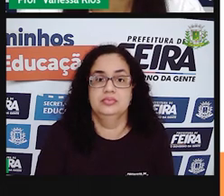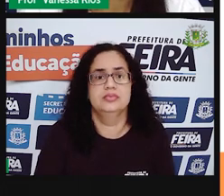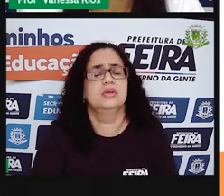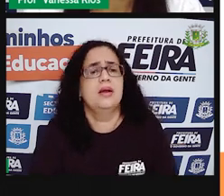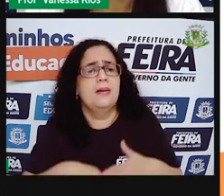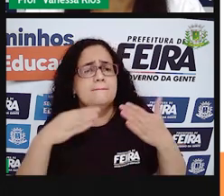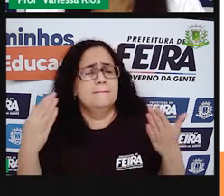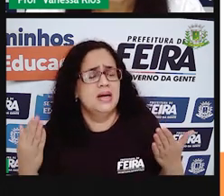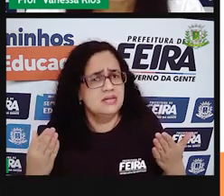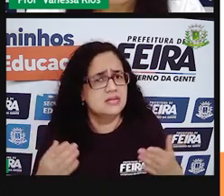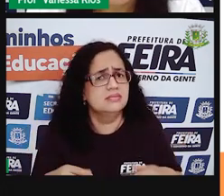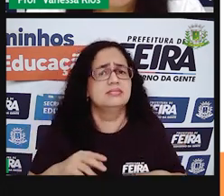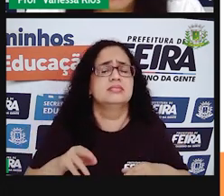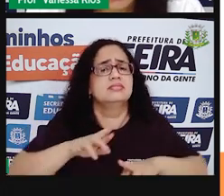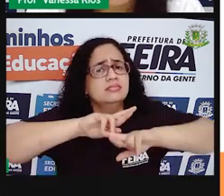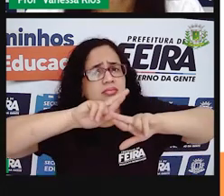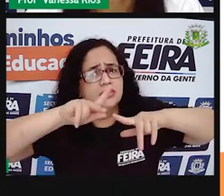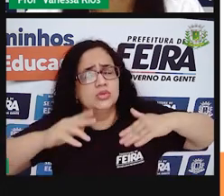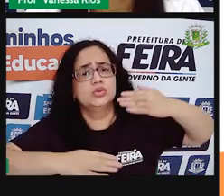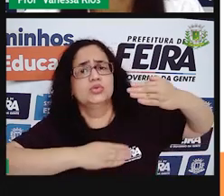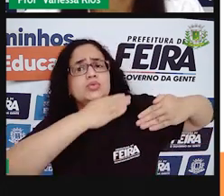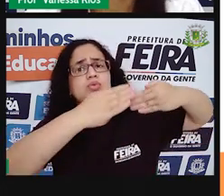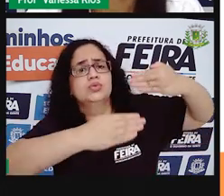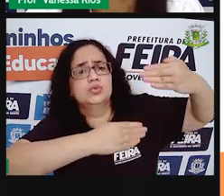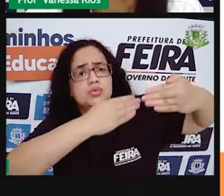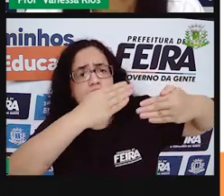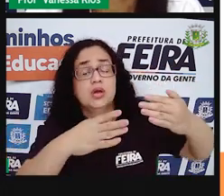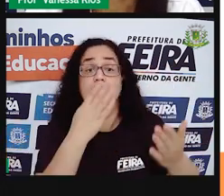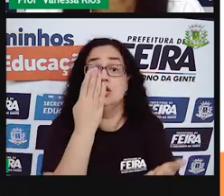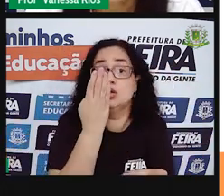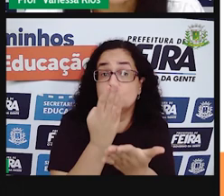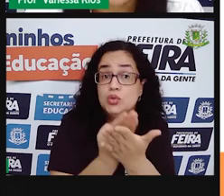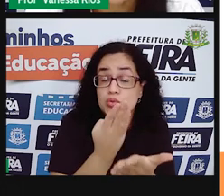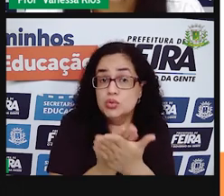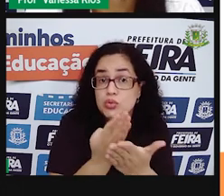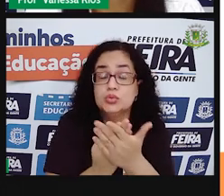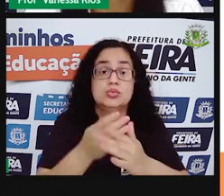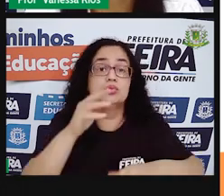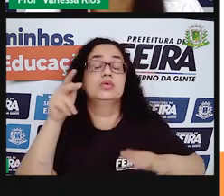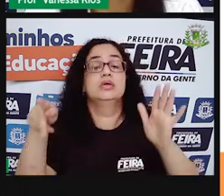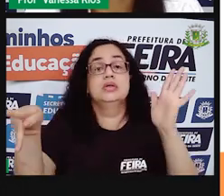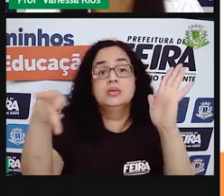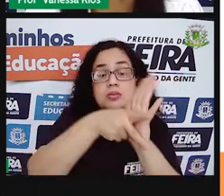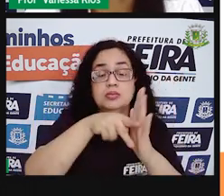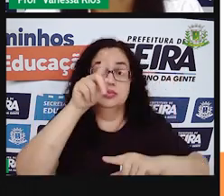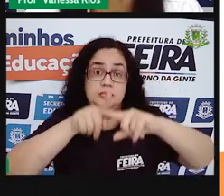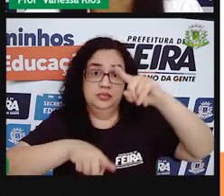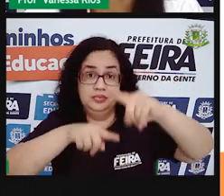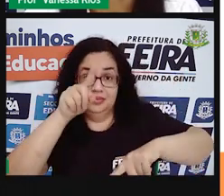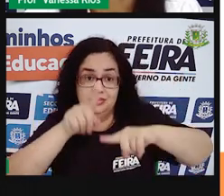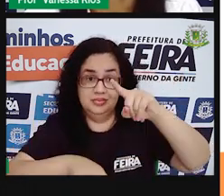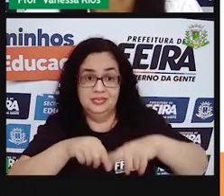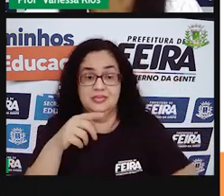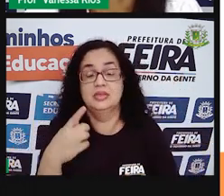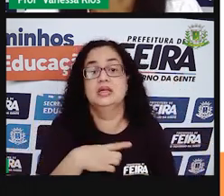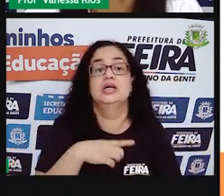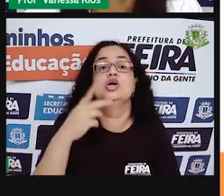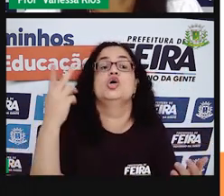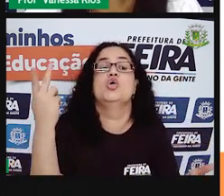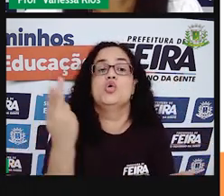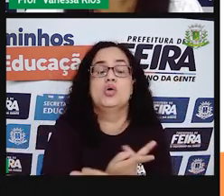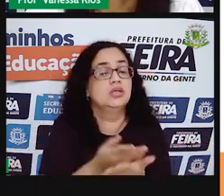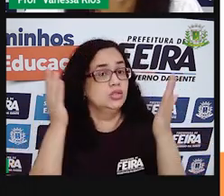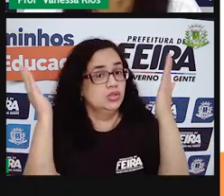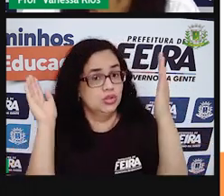Mas as coisas continuaram avançando, né, e o estudo das propriedades dos materiais é algo que acontece até